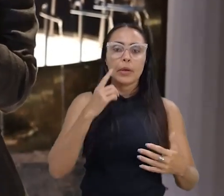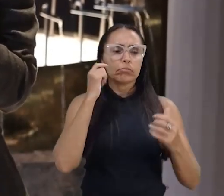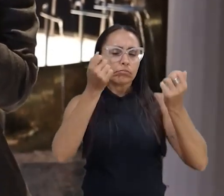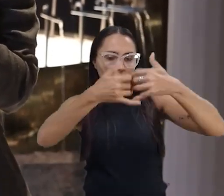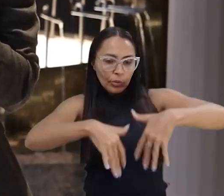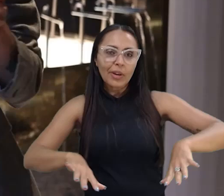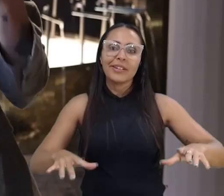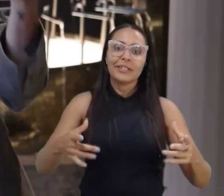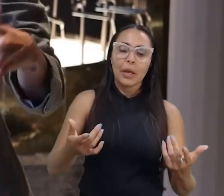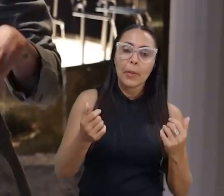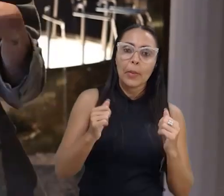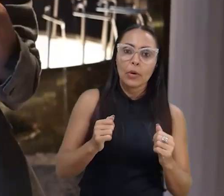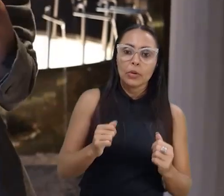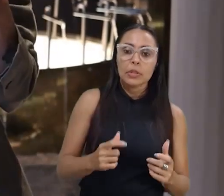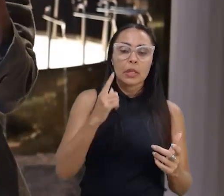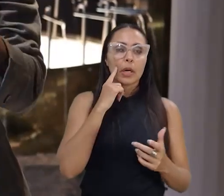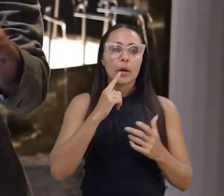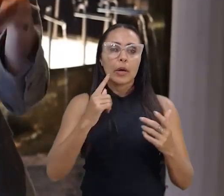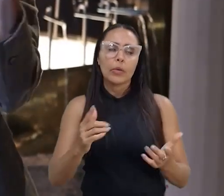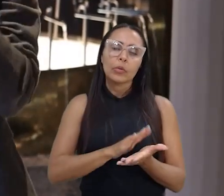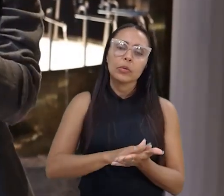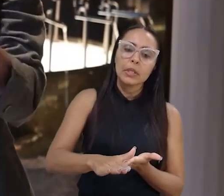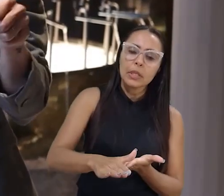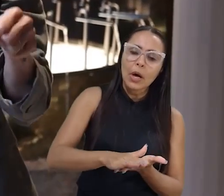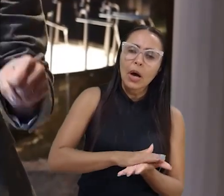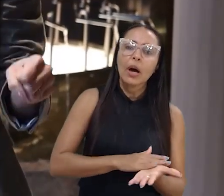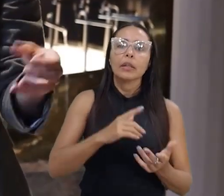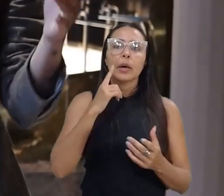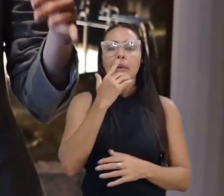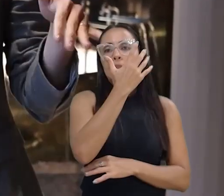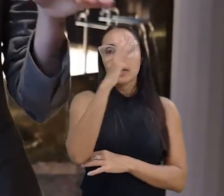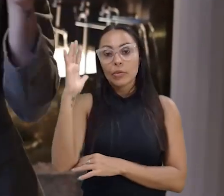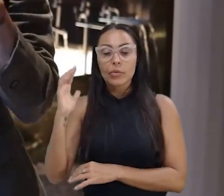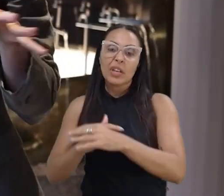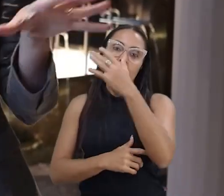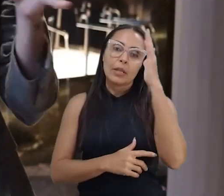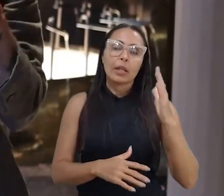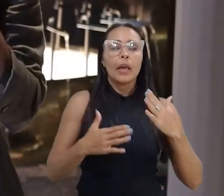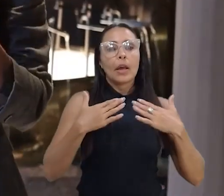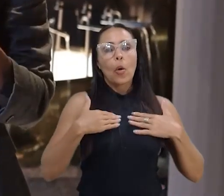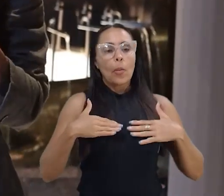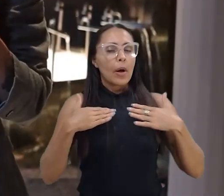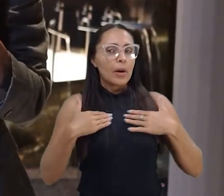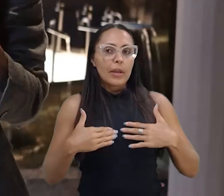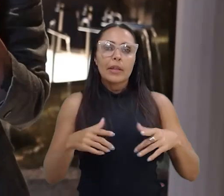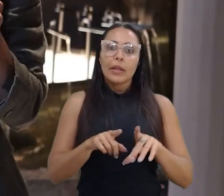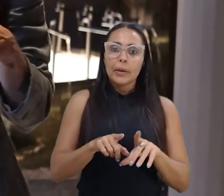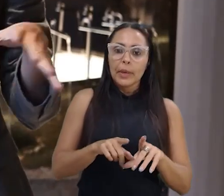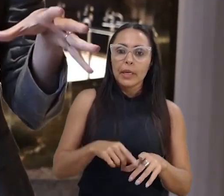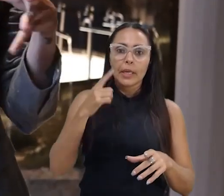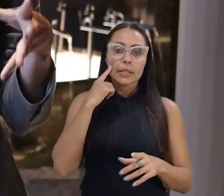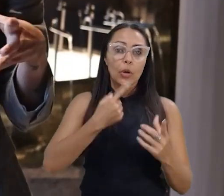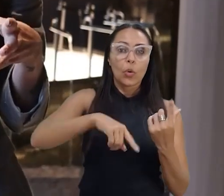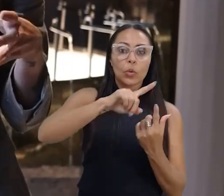inclusive, móveis um pouco mais rústicos, utilizar essa pegada um pouco mais natureza, de calmaria, tranquilidade, mas utilizar realmente